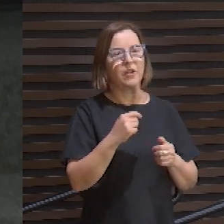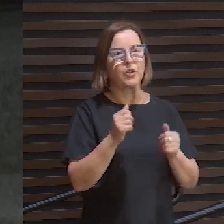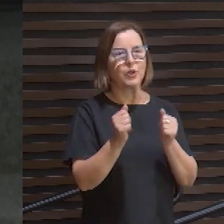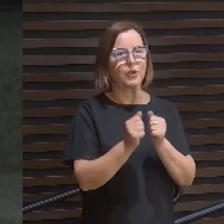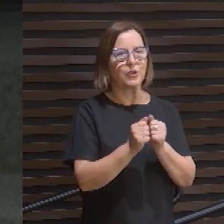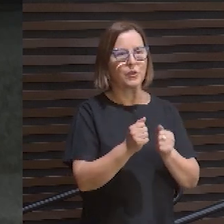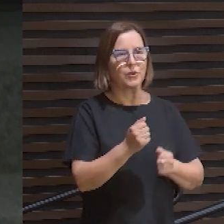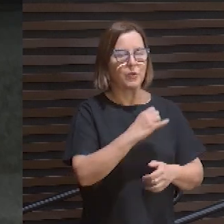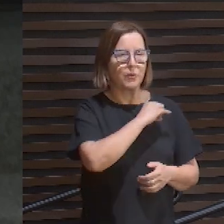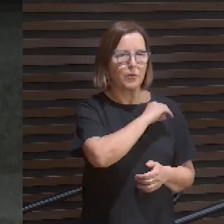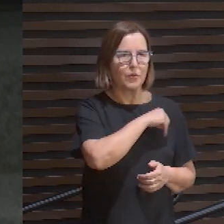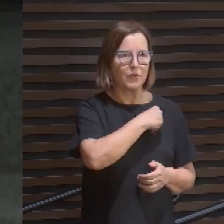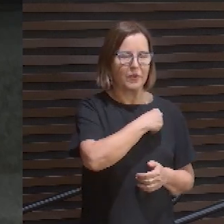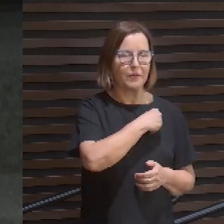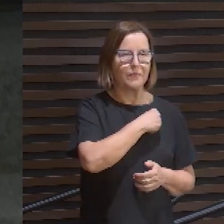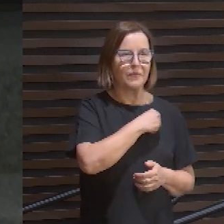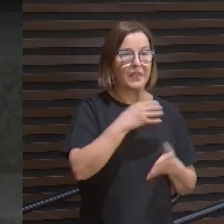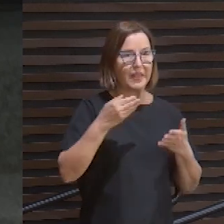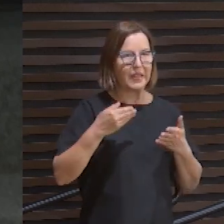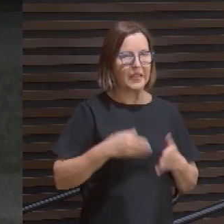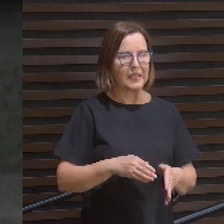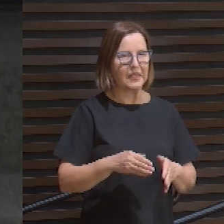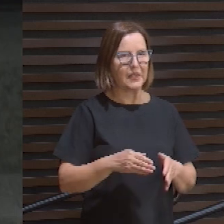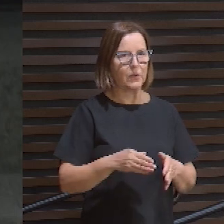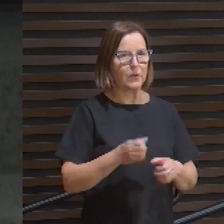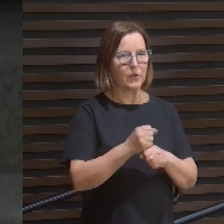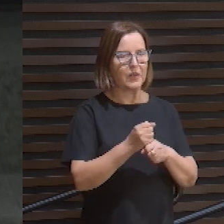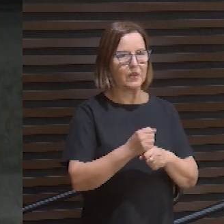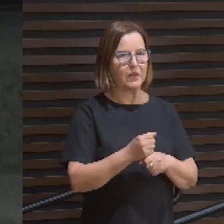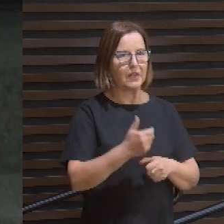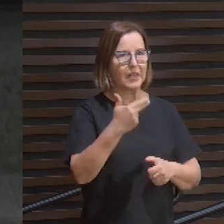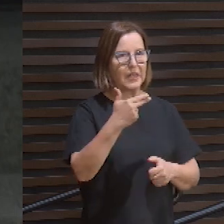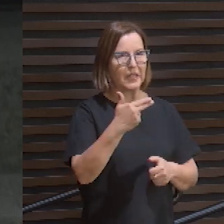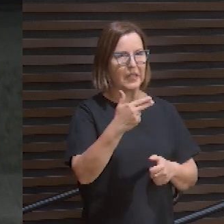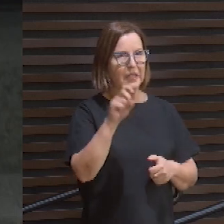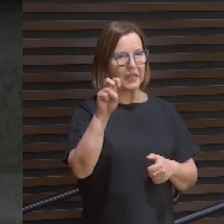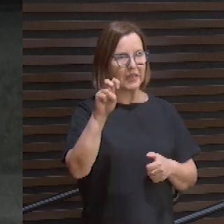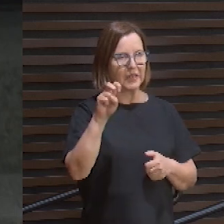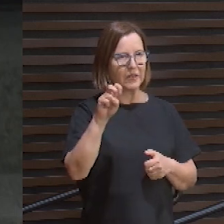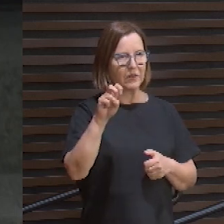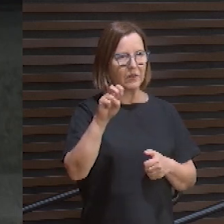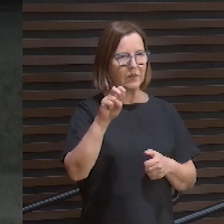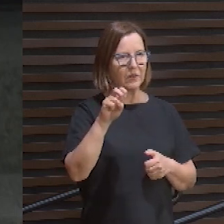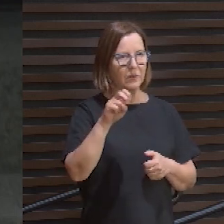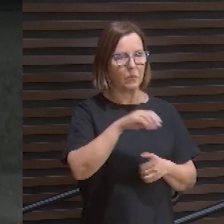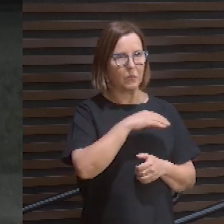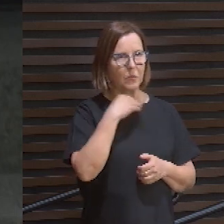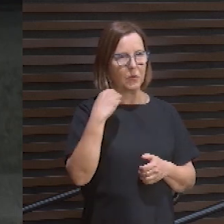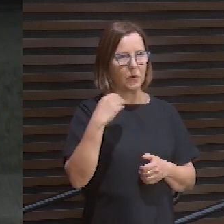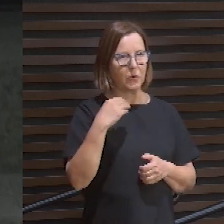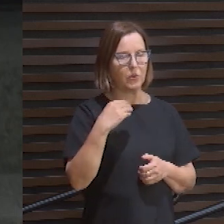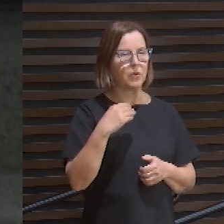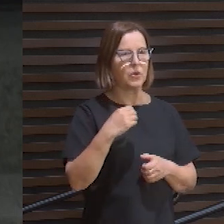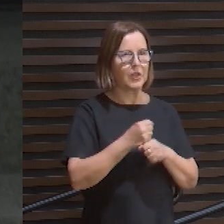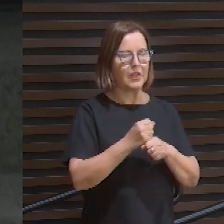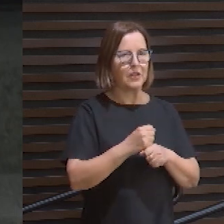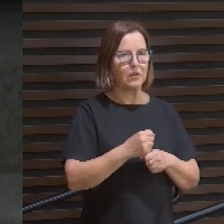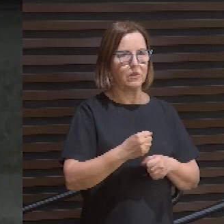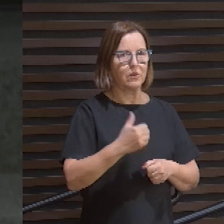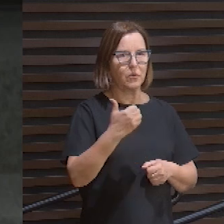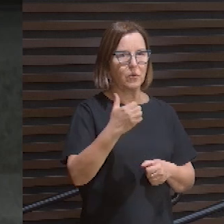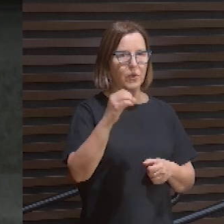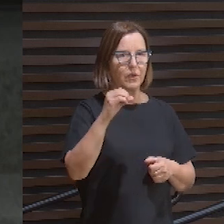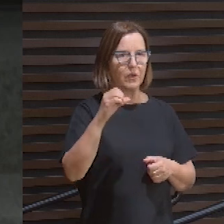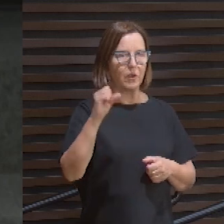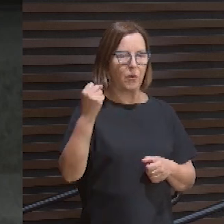dele, ele nasceu no ano 35 e morreu em 108. Ele diz assim: